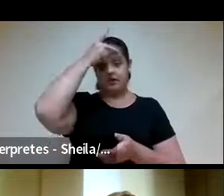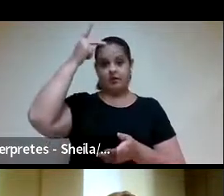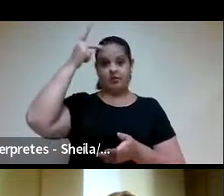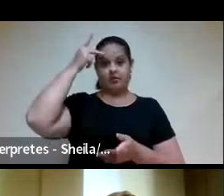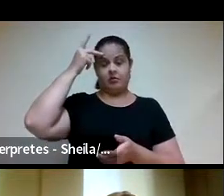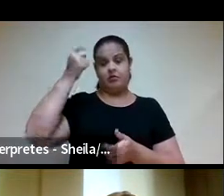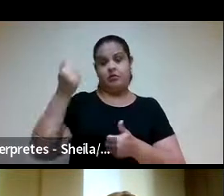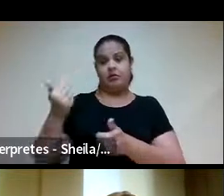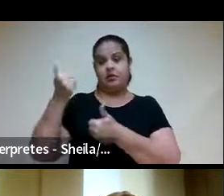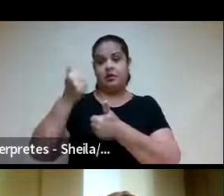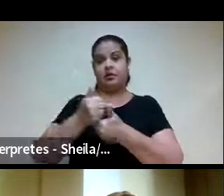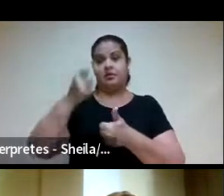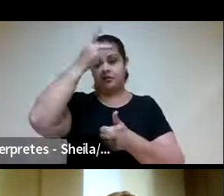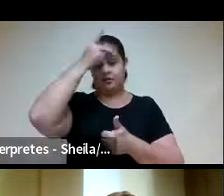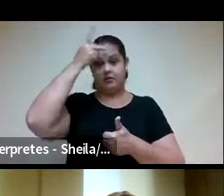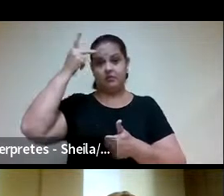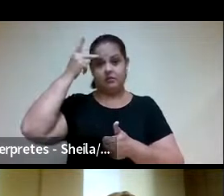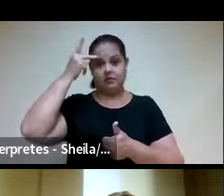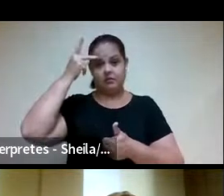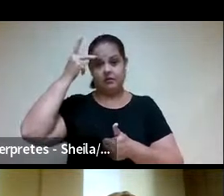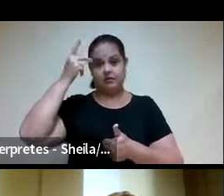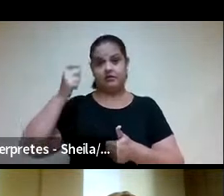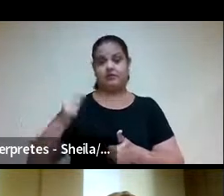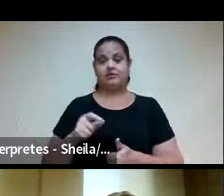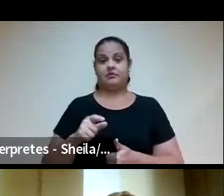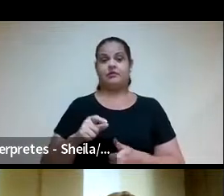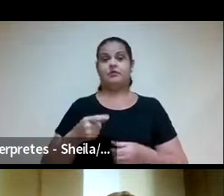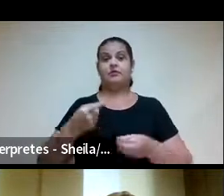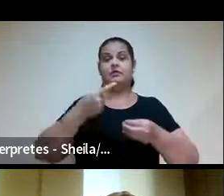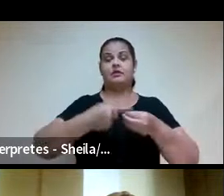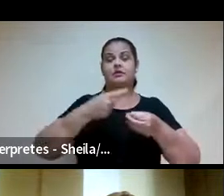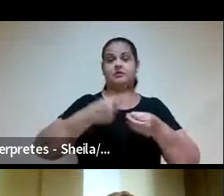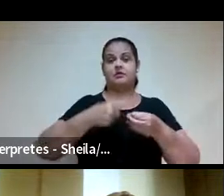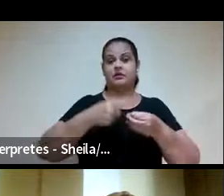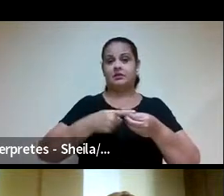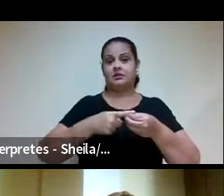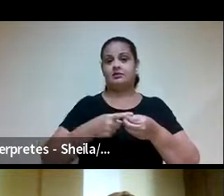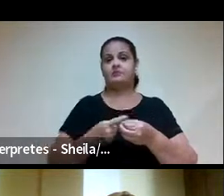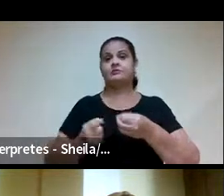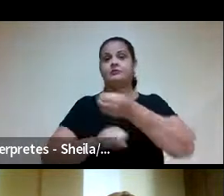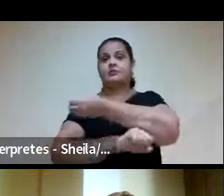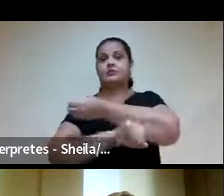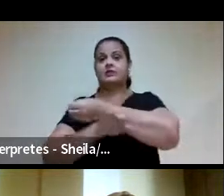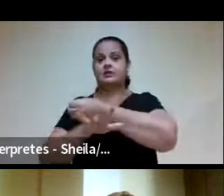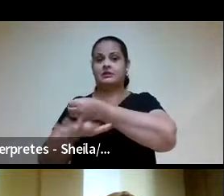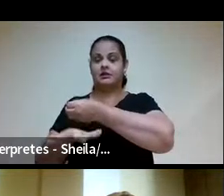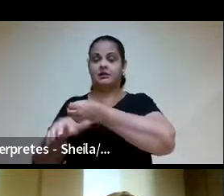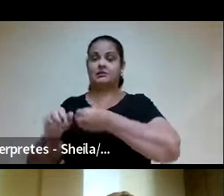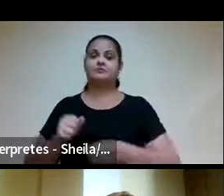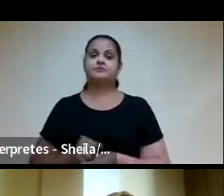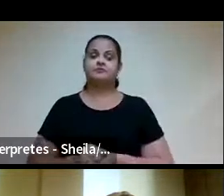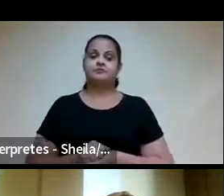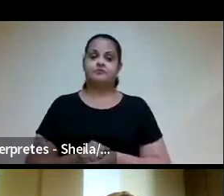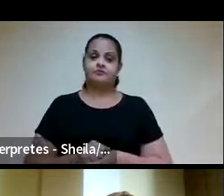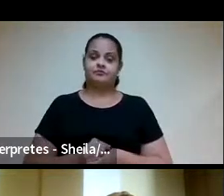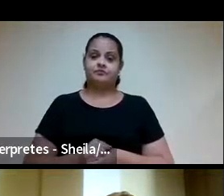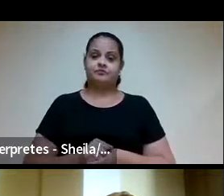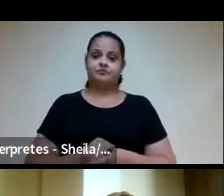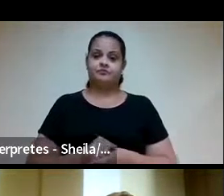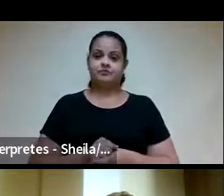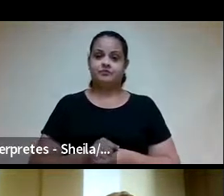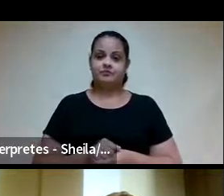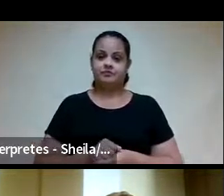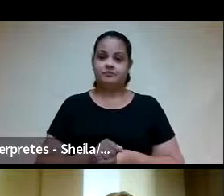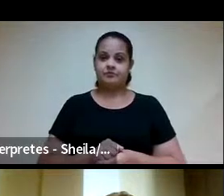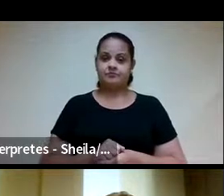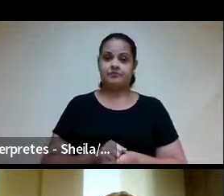são citados, os seus nomes sequer são citados na audiência de seu julgamento. Né? Em momento algum é dito que eles tinham ciência, eles